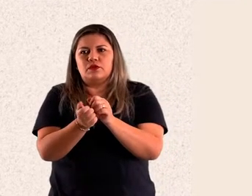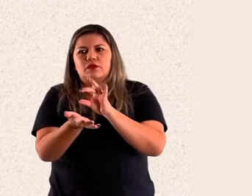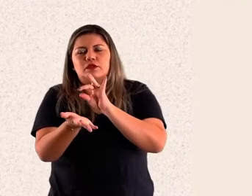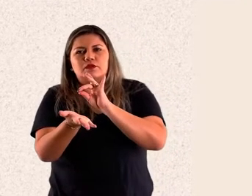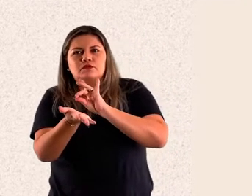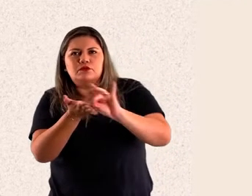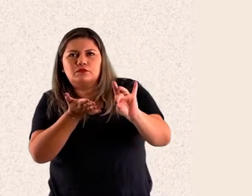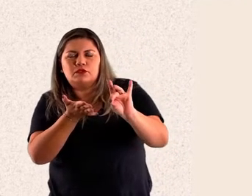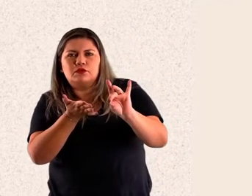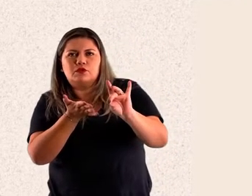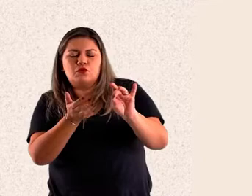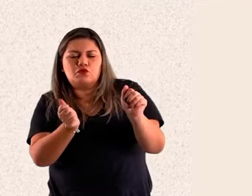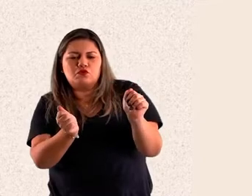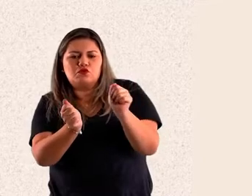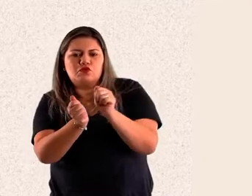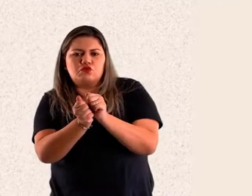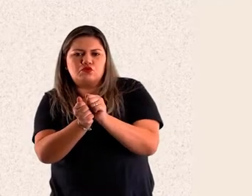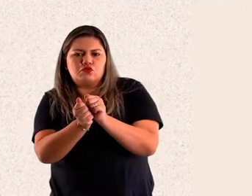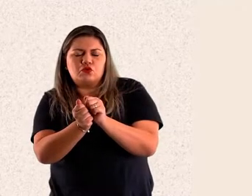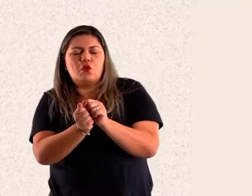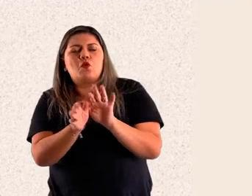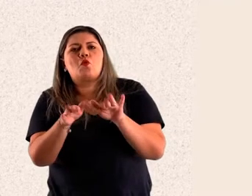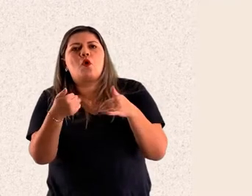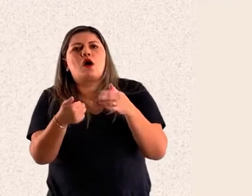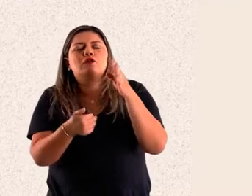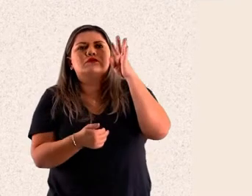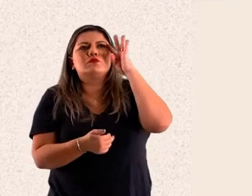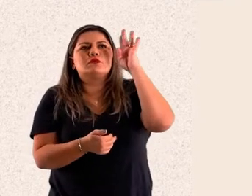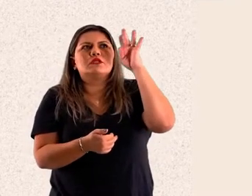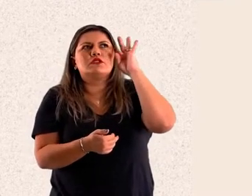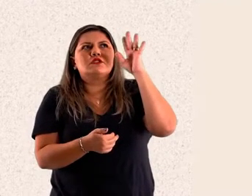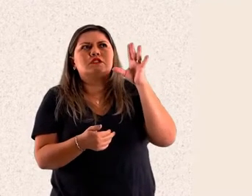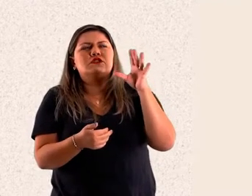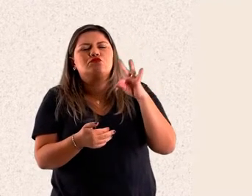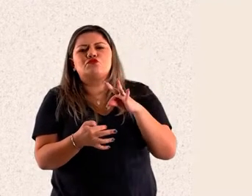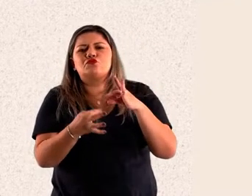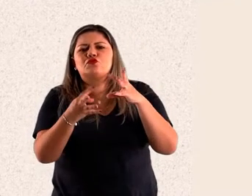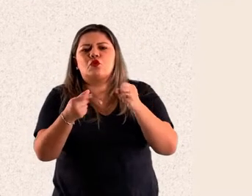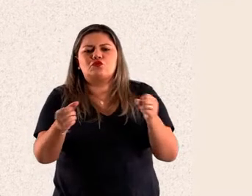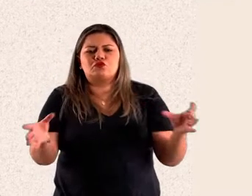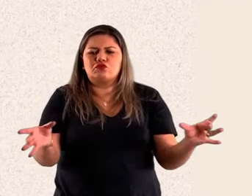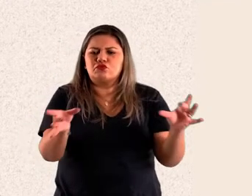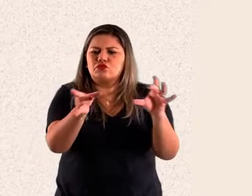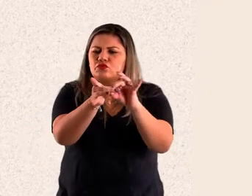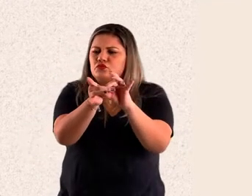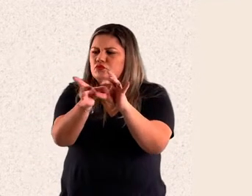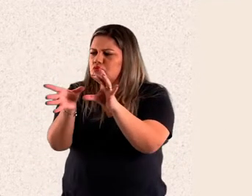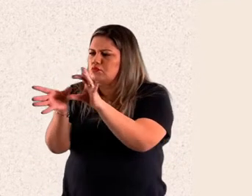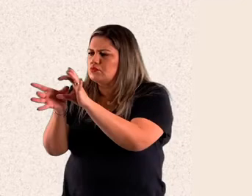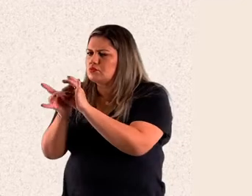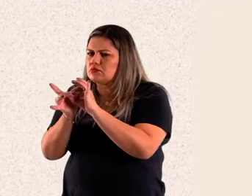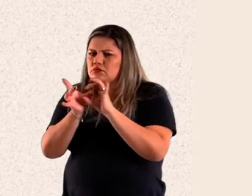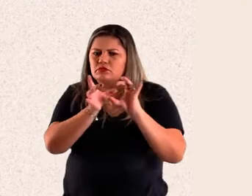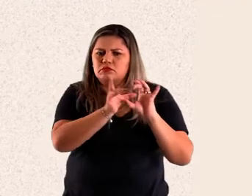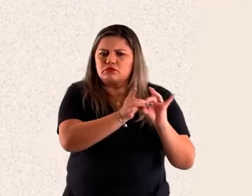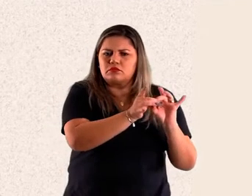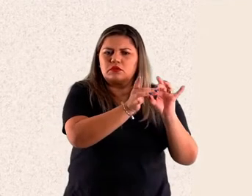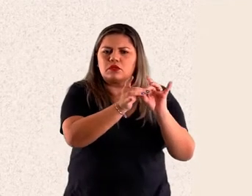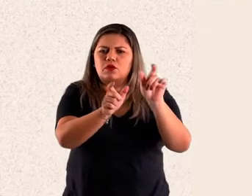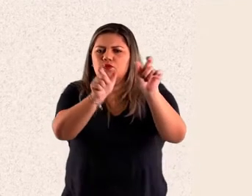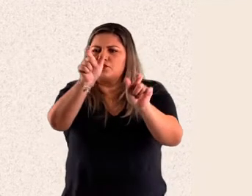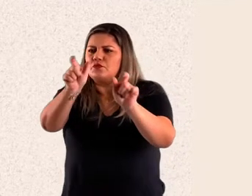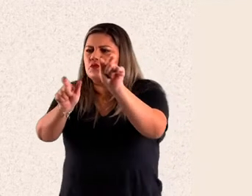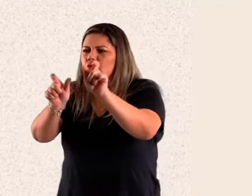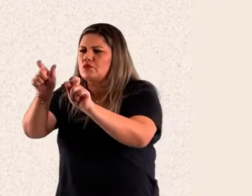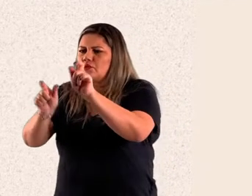a gente se imagina nessa teia comum todos nós interligados esse seria uma das formas de